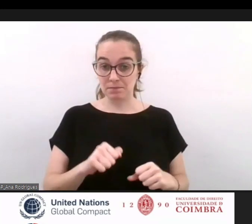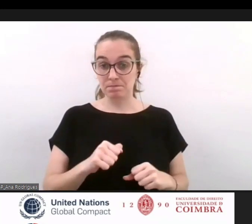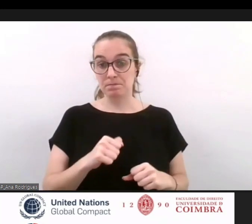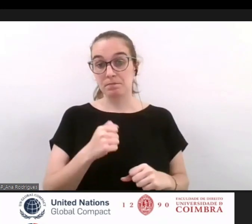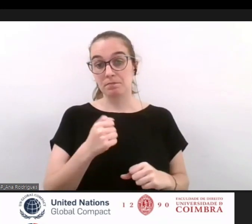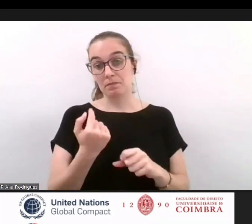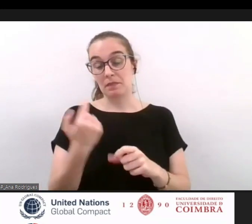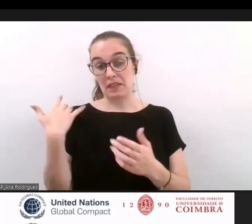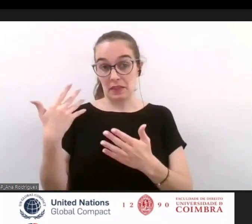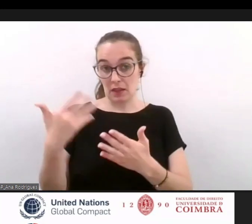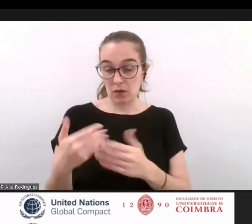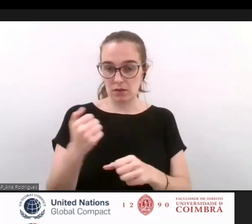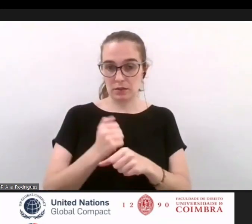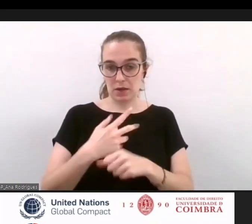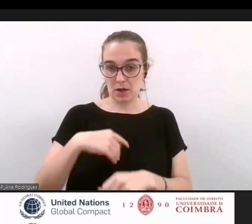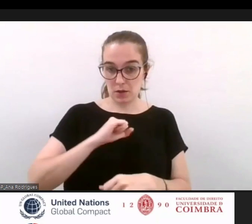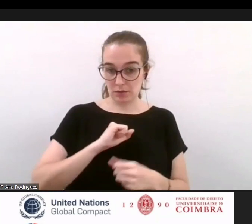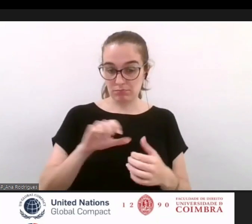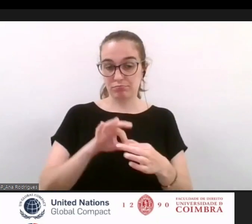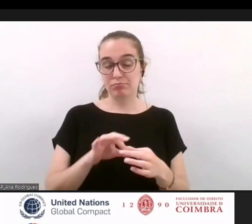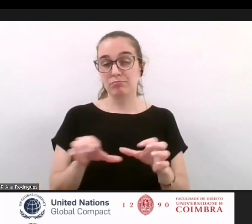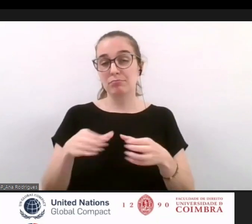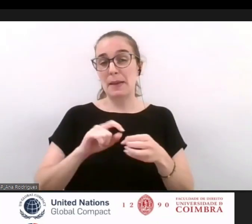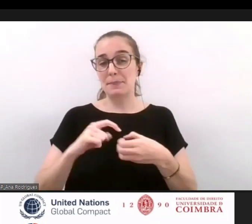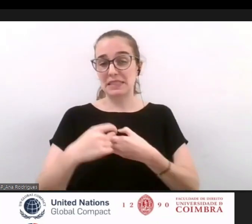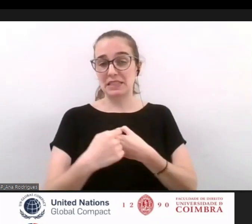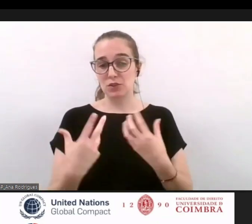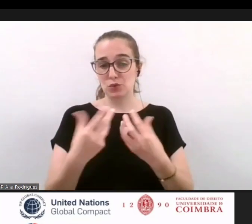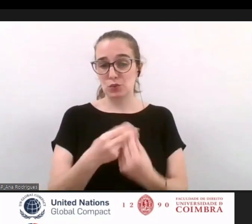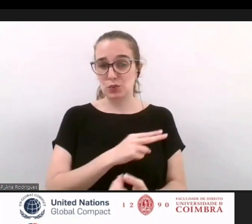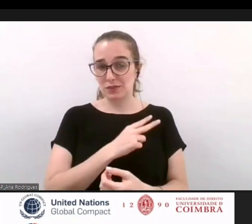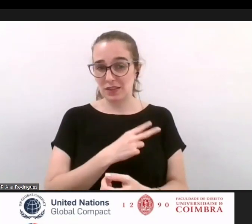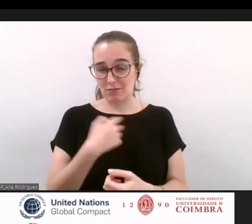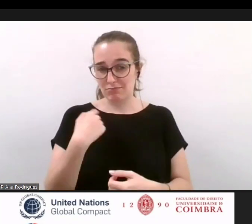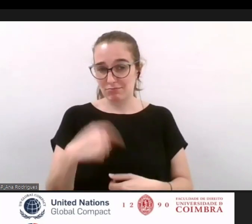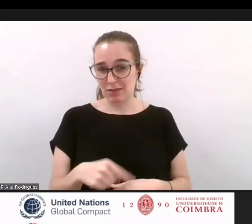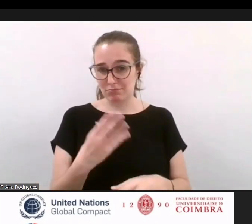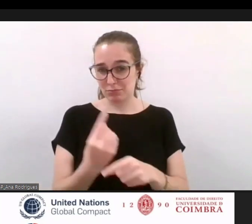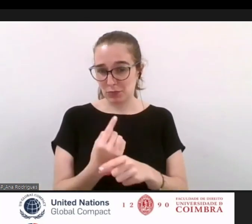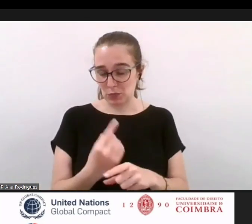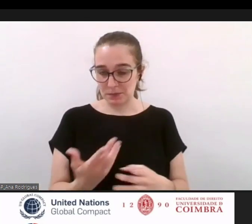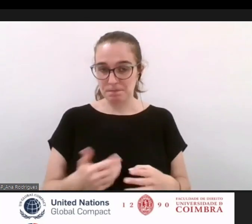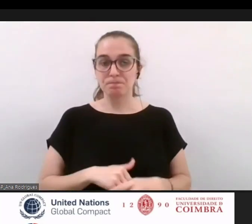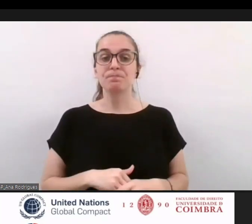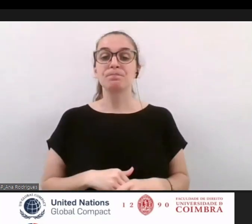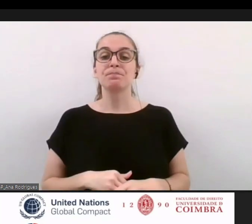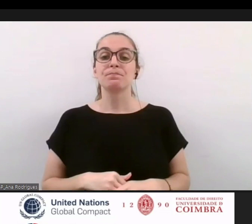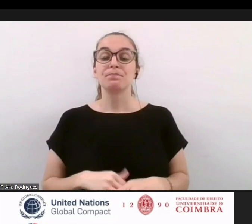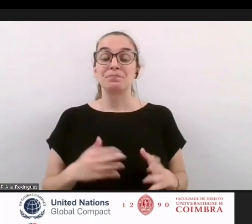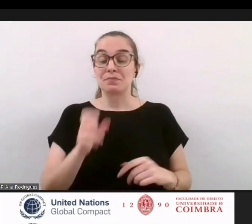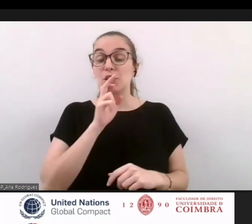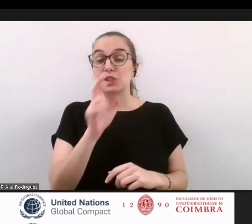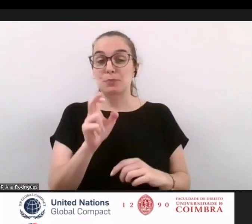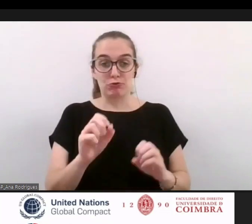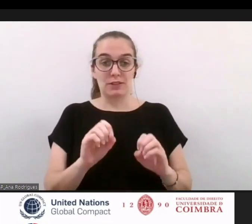temos feito através das parcerias colaborativas que temos com universidades. A resposta mais óbvia,